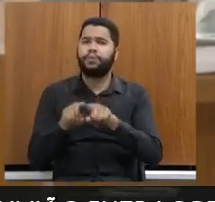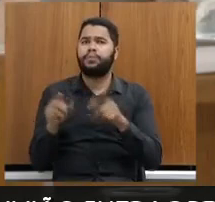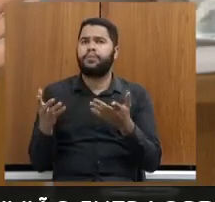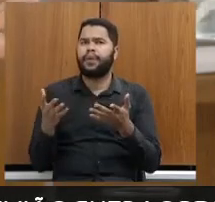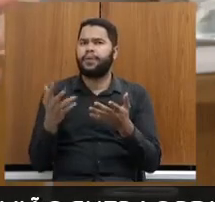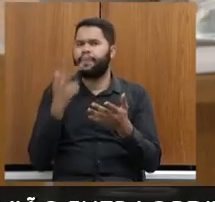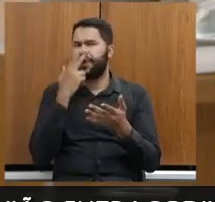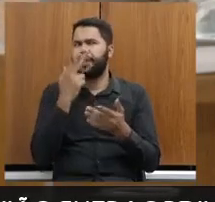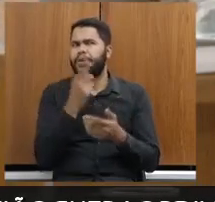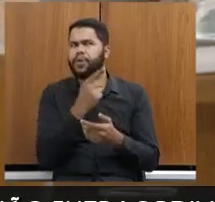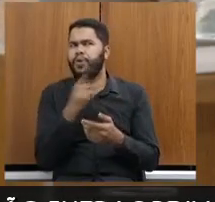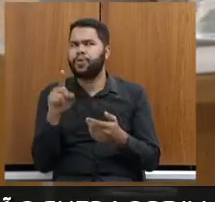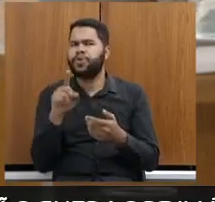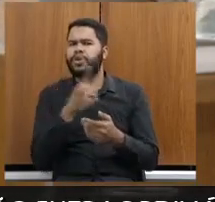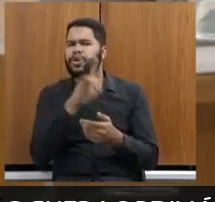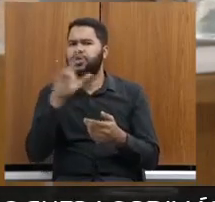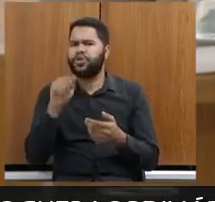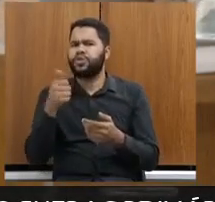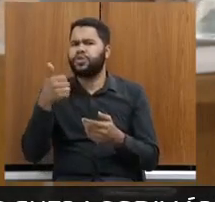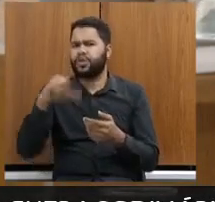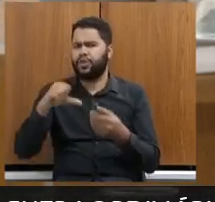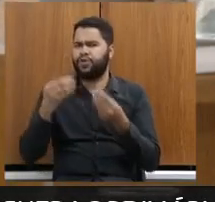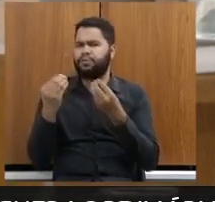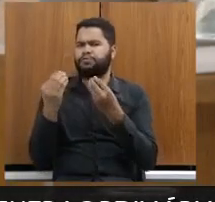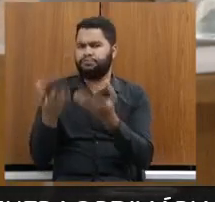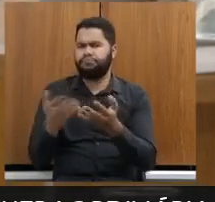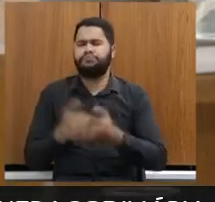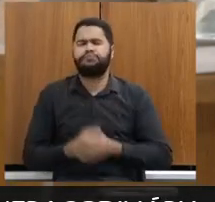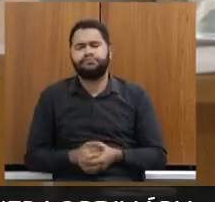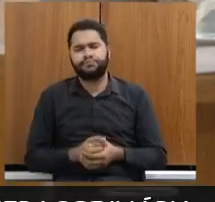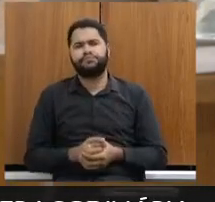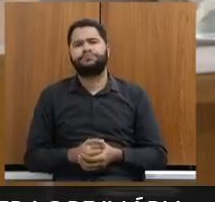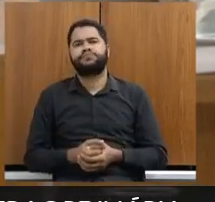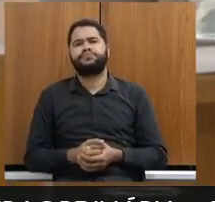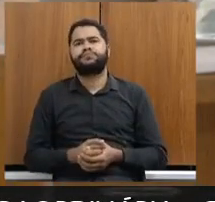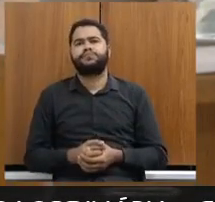agora parece que as últimas via 19 né É